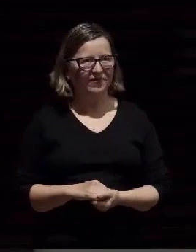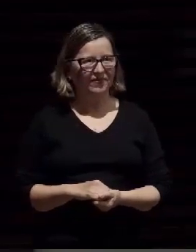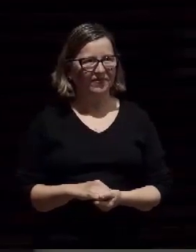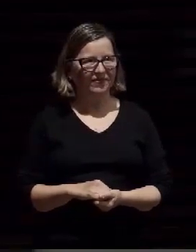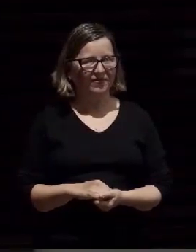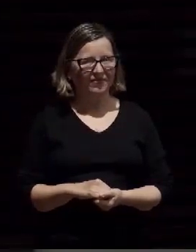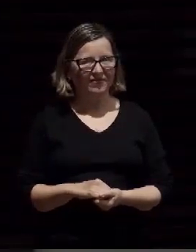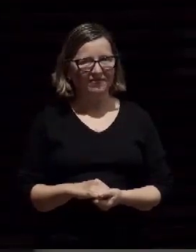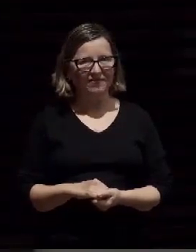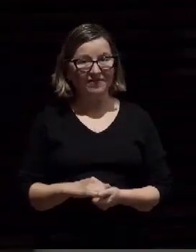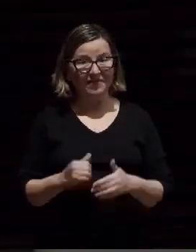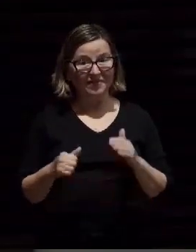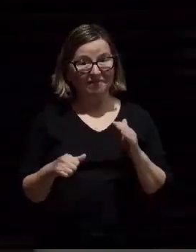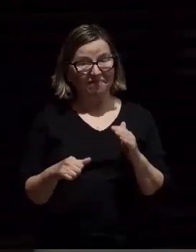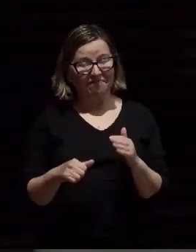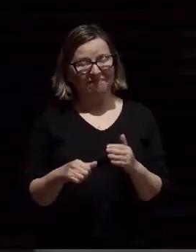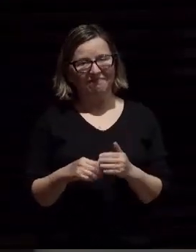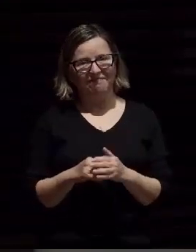À primeira vista,